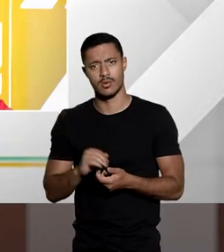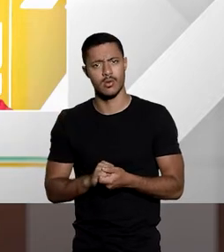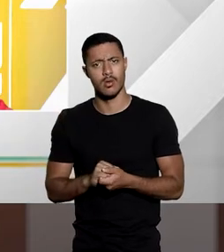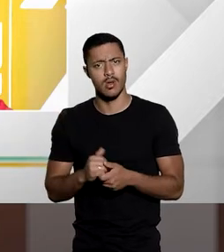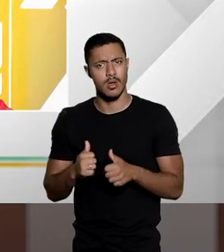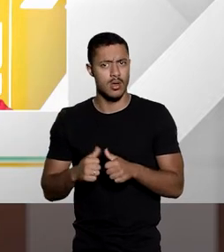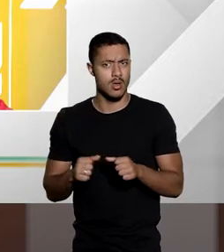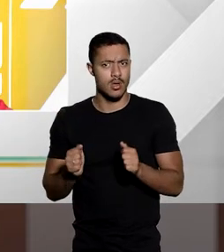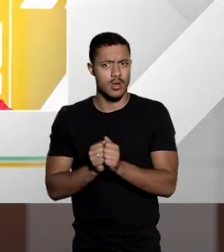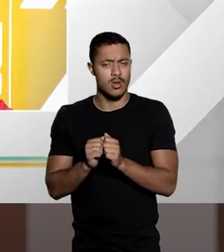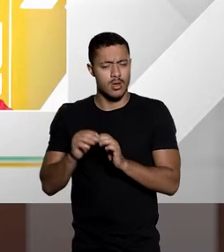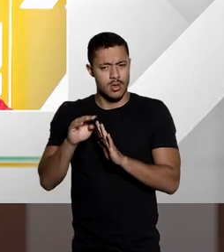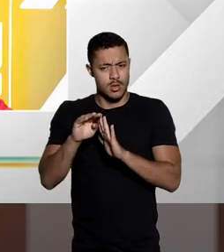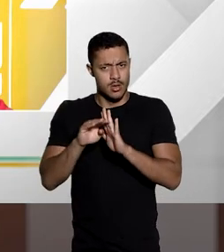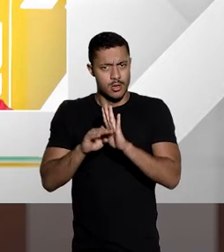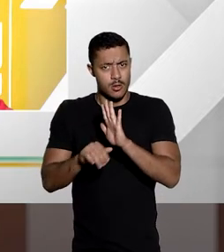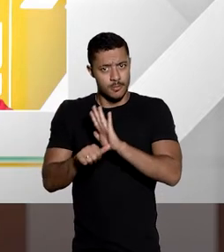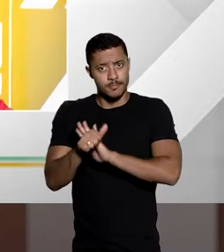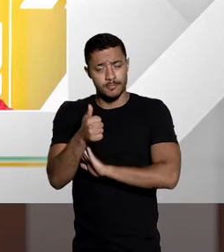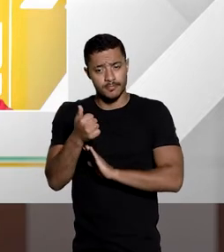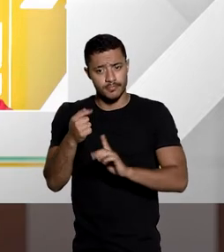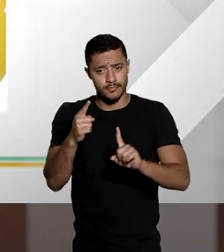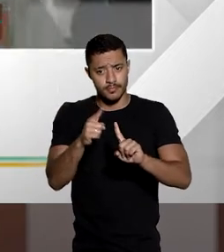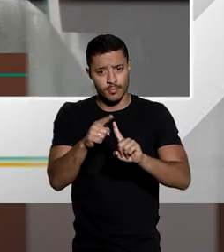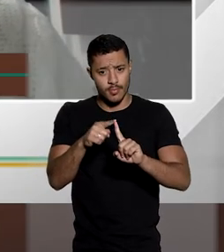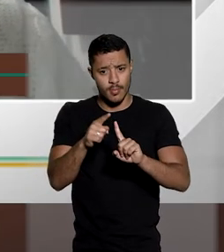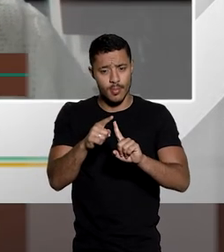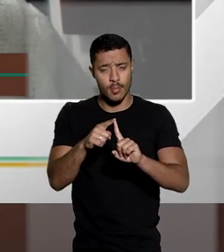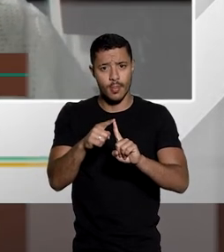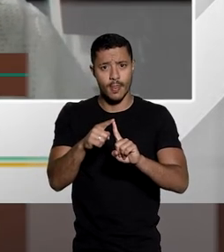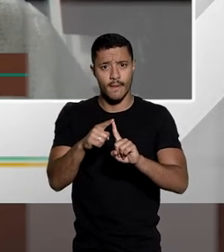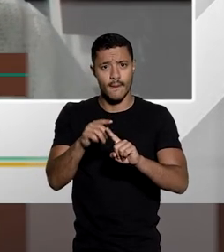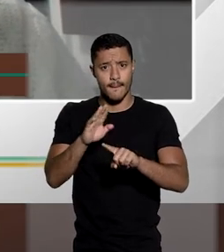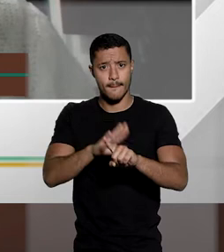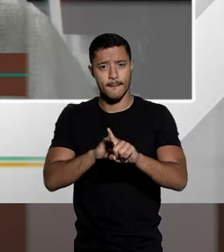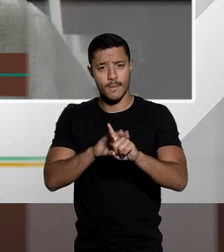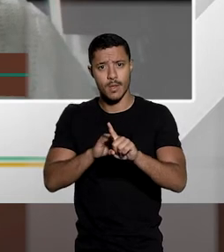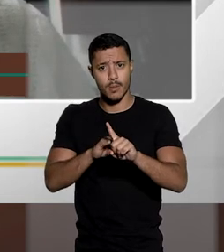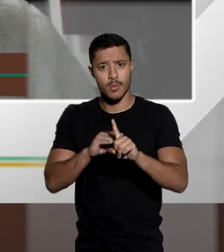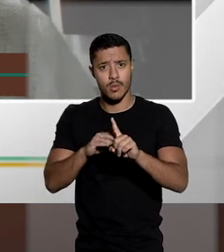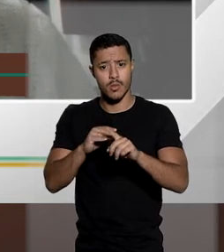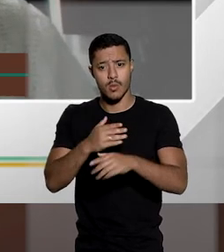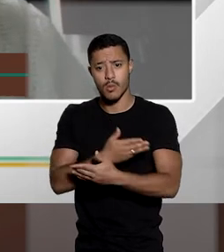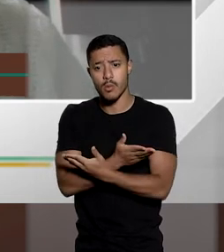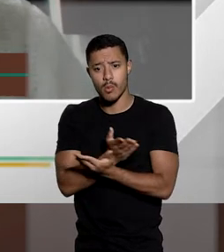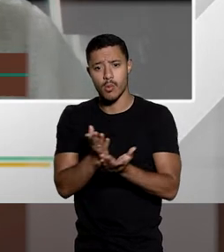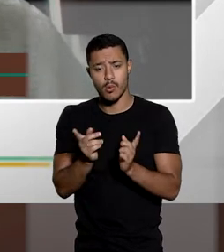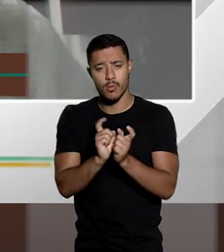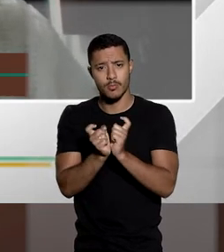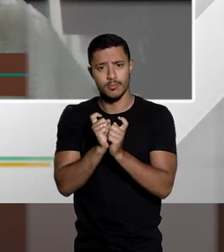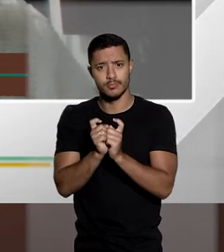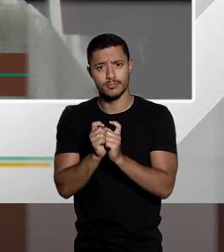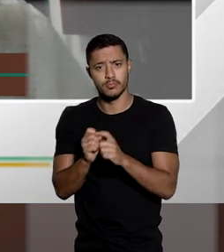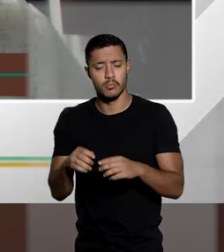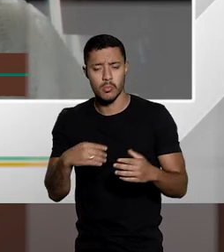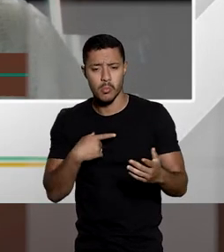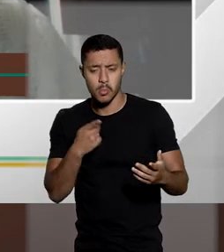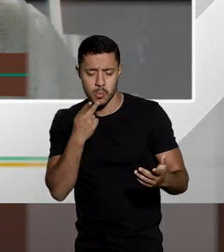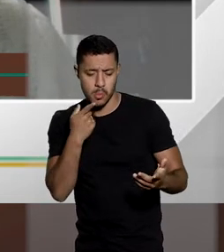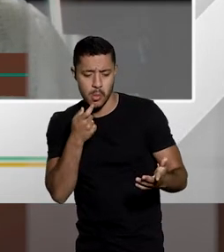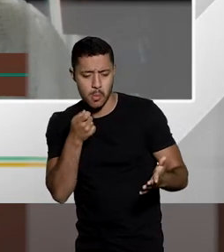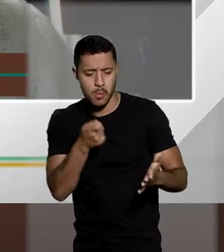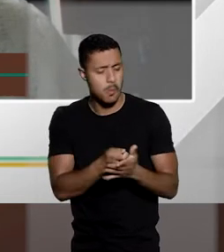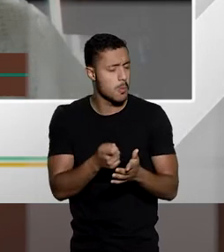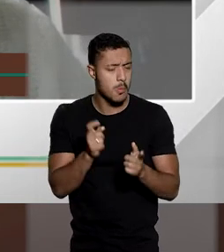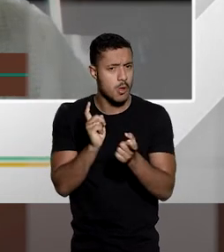ela envolve várias fases, né? A primeira fase é do edital, que é uma espécie de chamamento público, como administração, uma oferta pública,